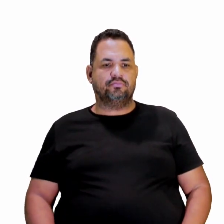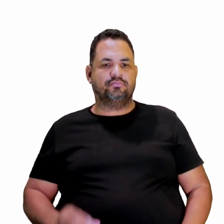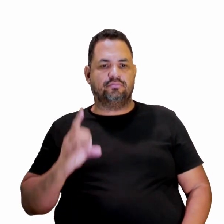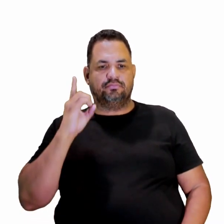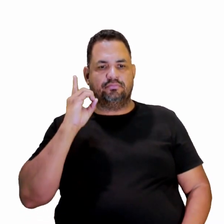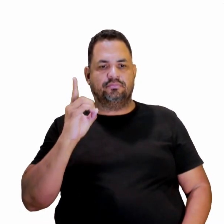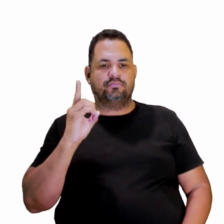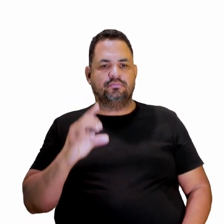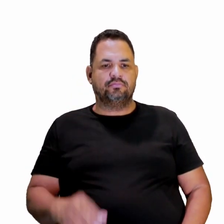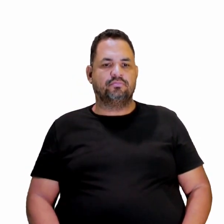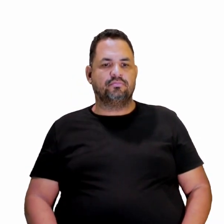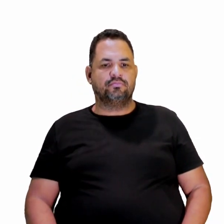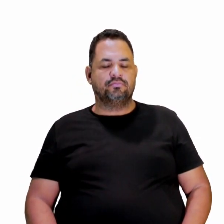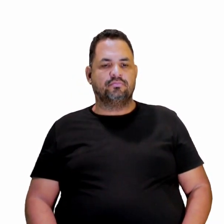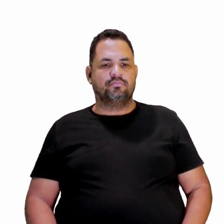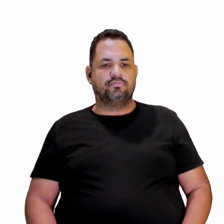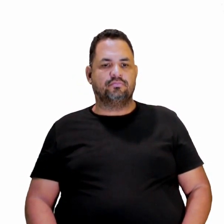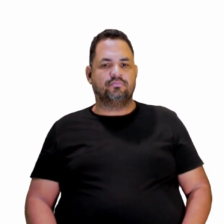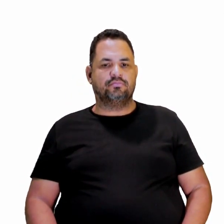D.